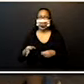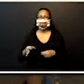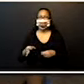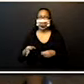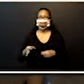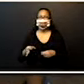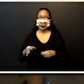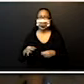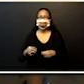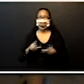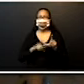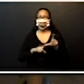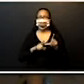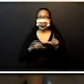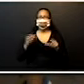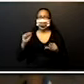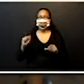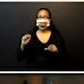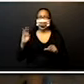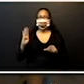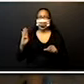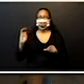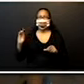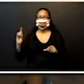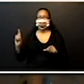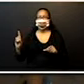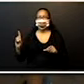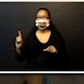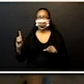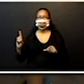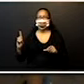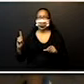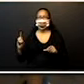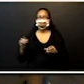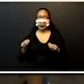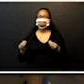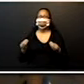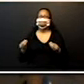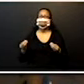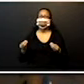D, também sobre decomposição. Qual é a decomposição correta desses